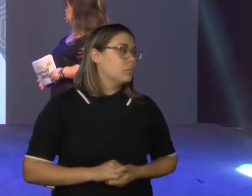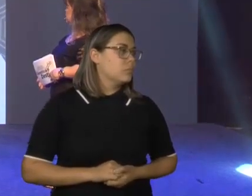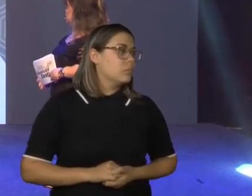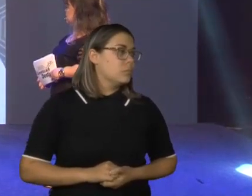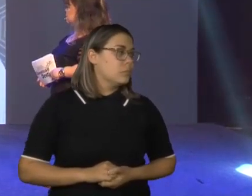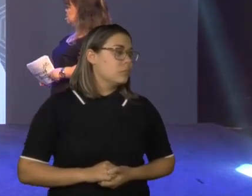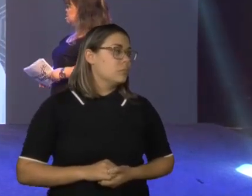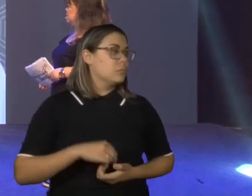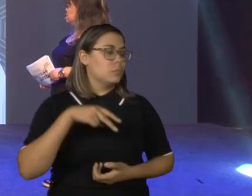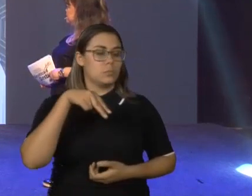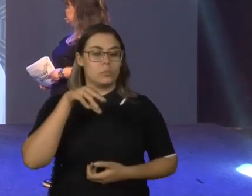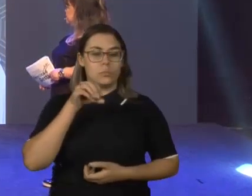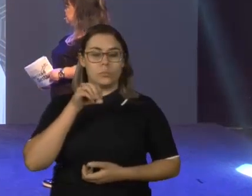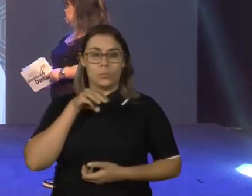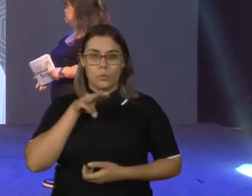No Now,